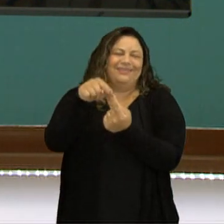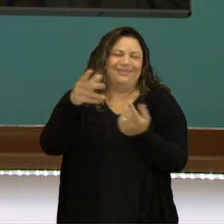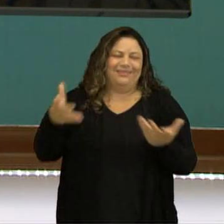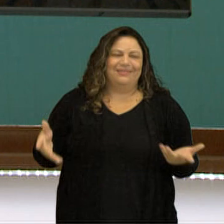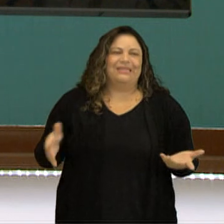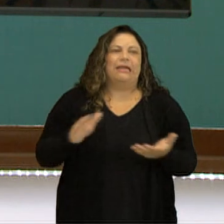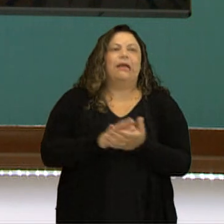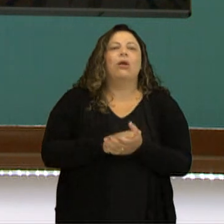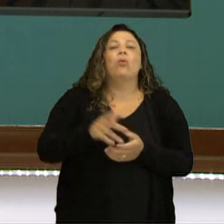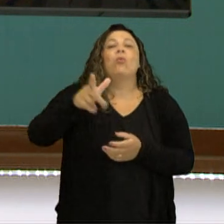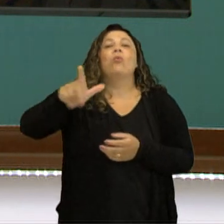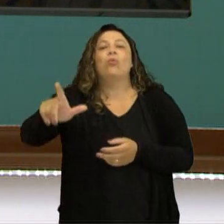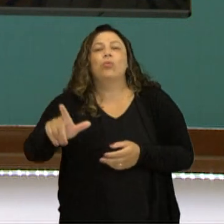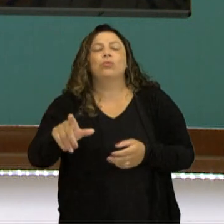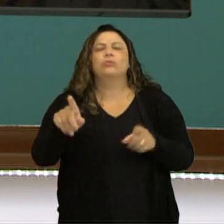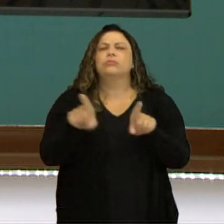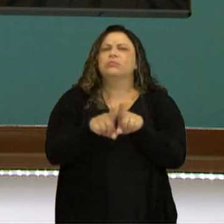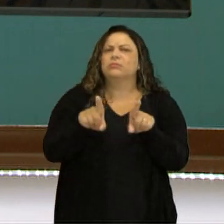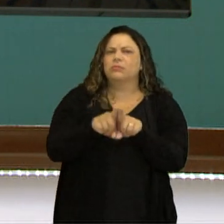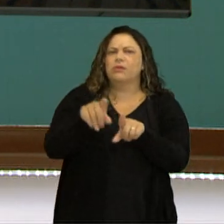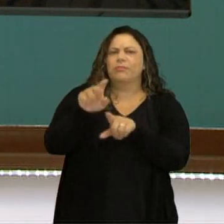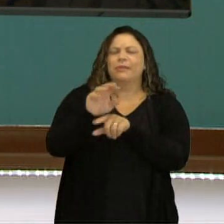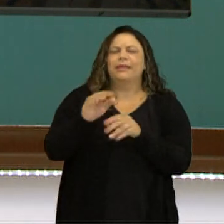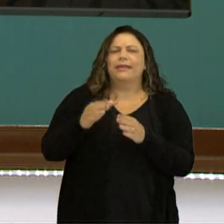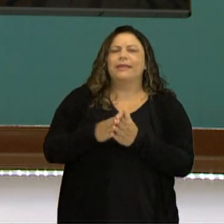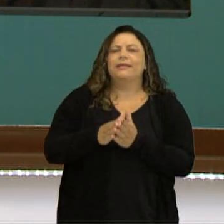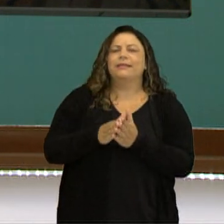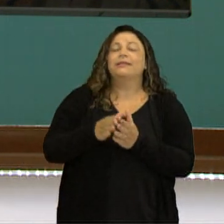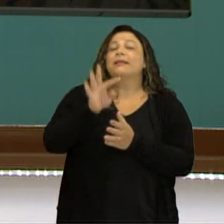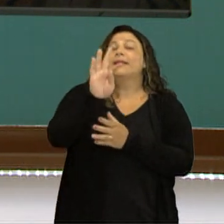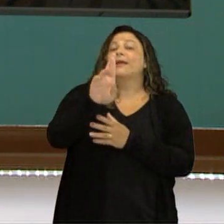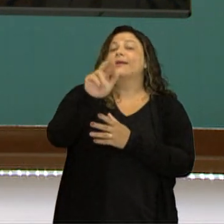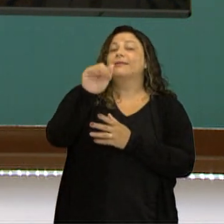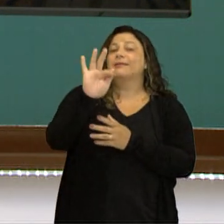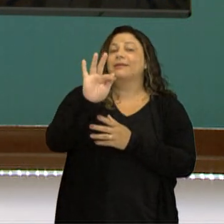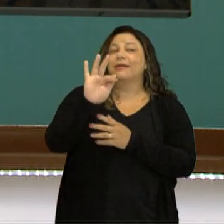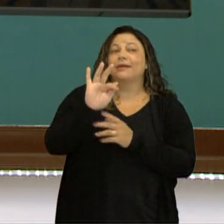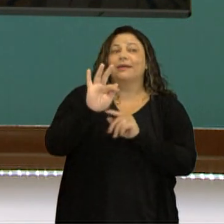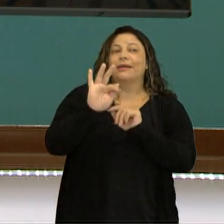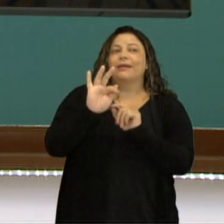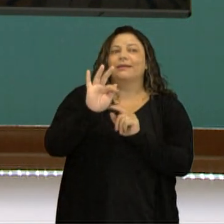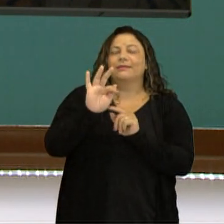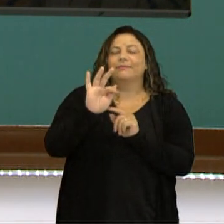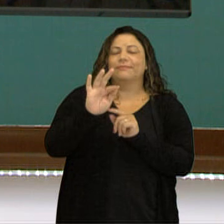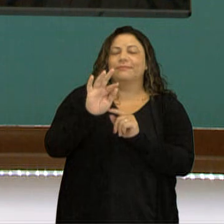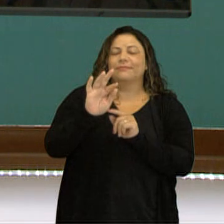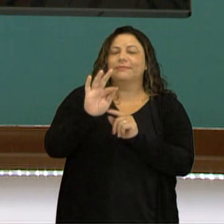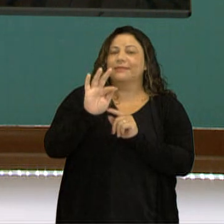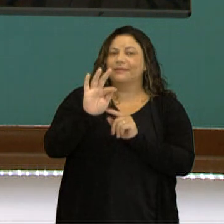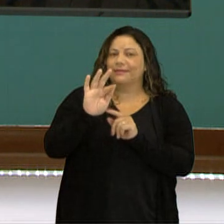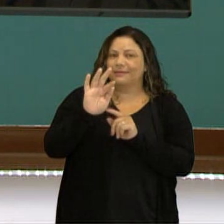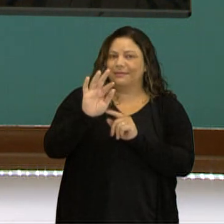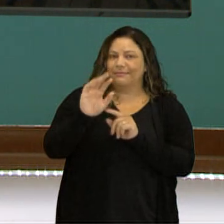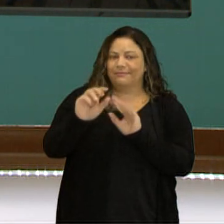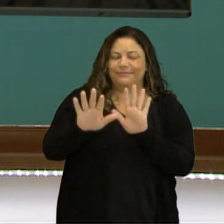que interfere também é a questão da trajetória. A trajetória, ela acaba